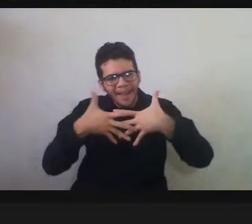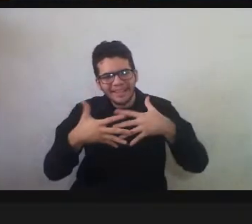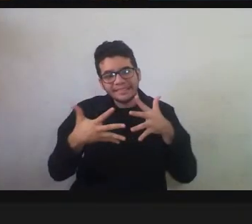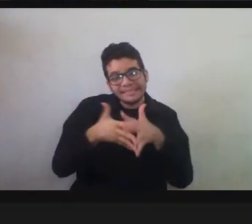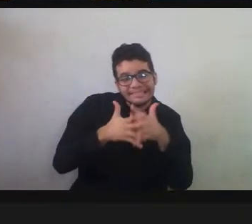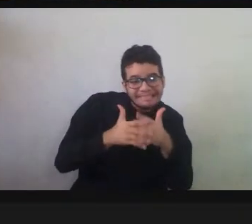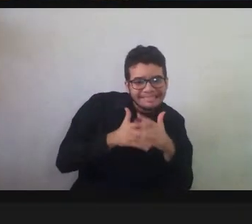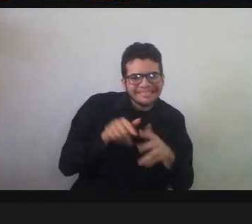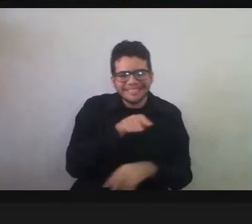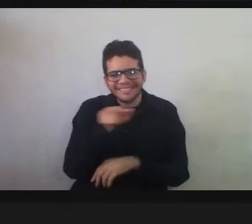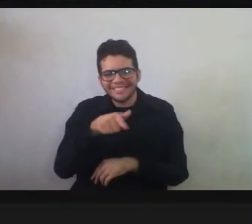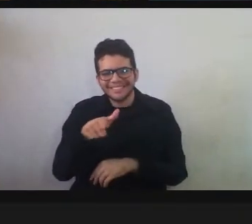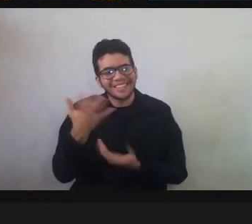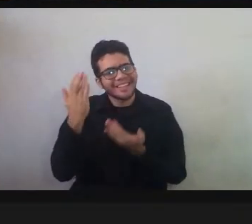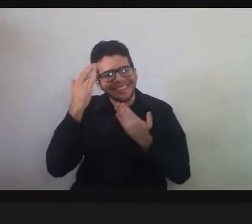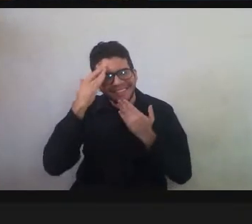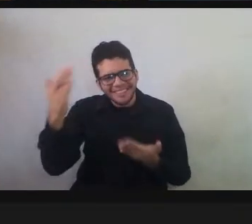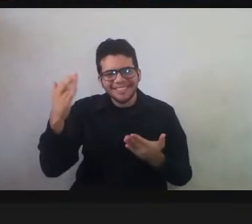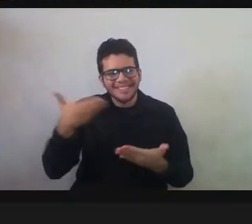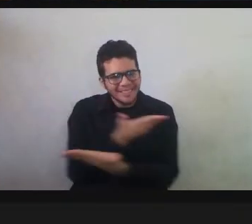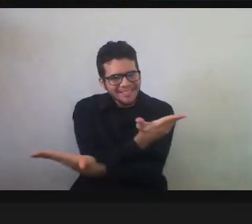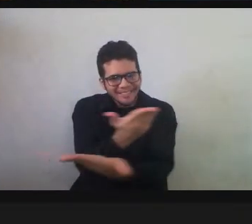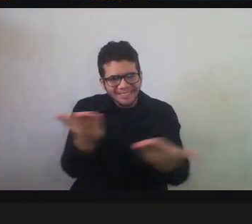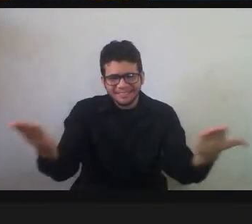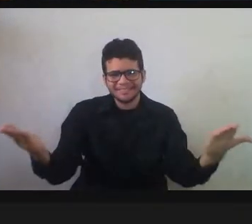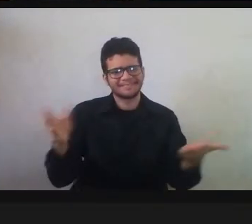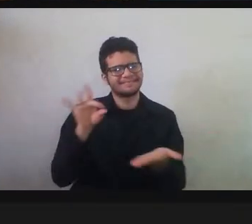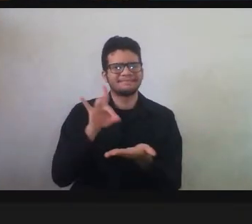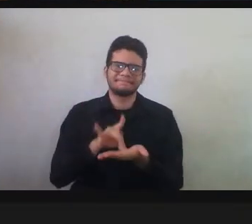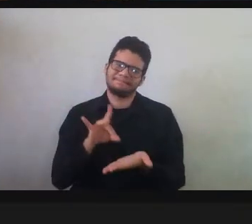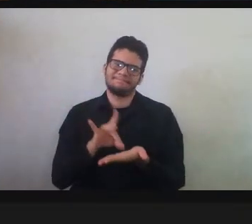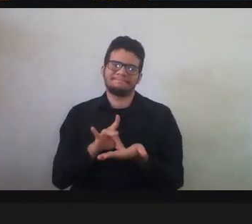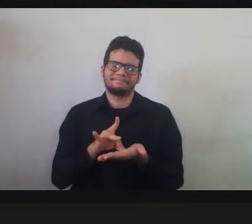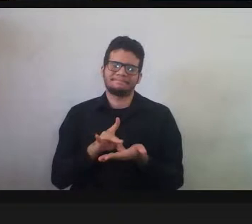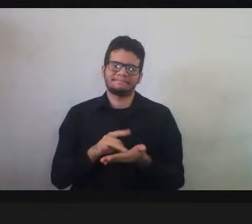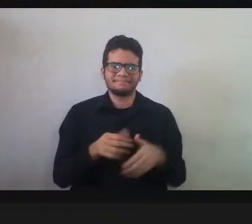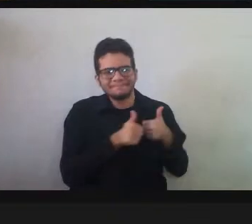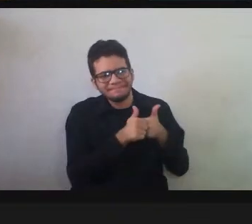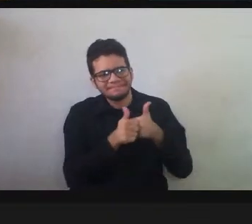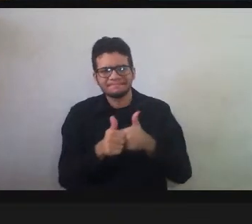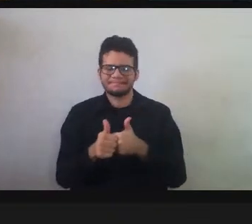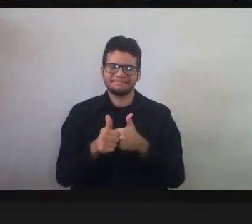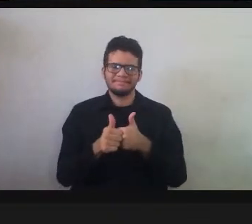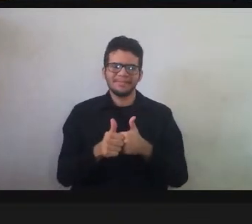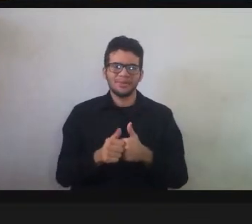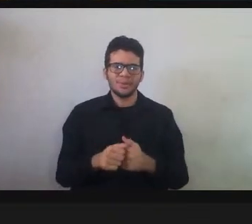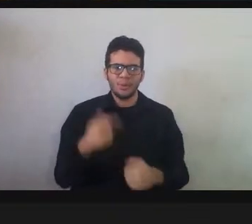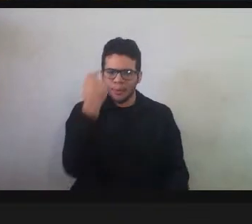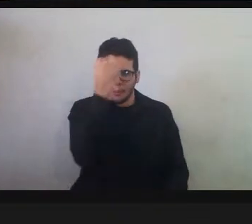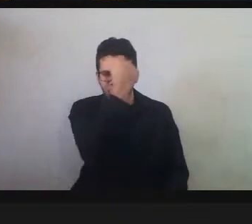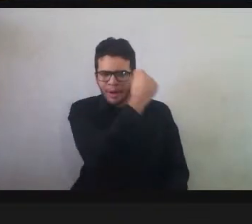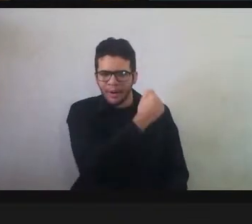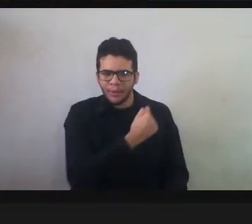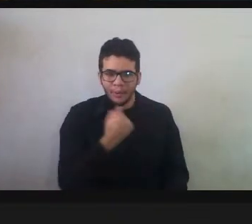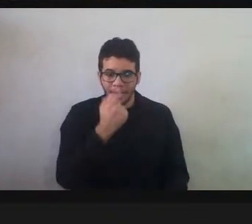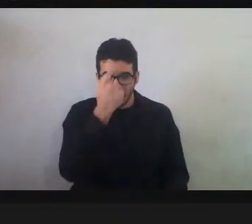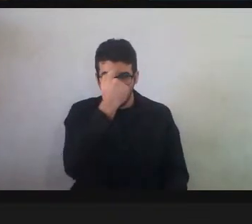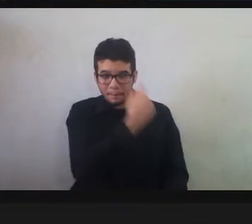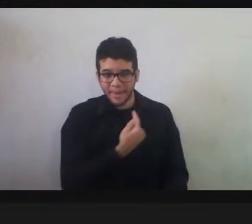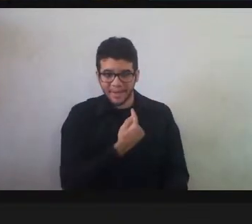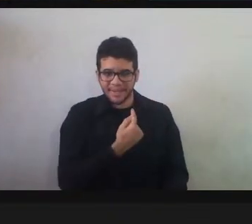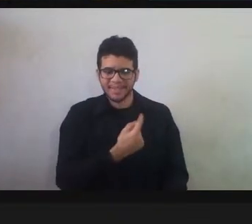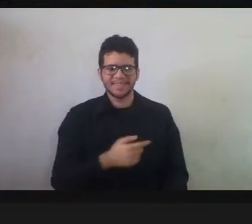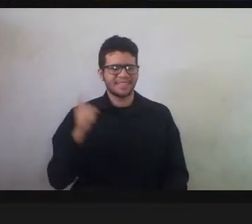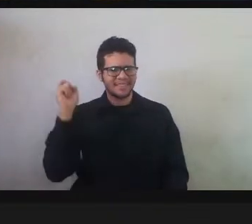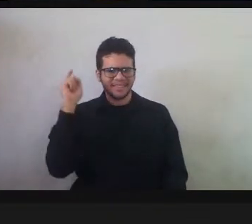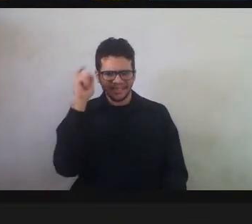agradeço imensamente a todos vocês que ficaram comigo durante todo esse tempo uma hora e meia que nós estamos juntos espero ter a oportunidade